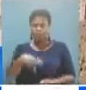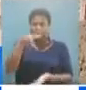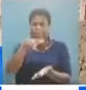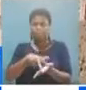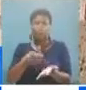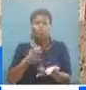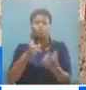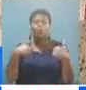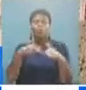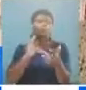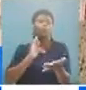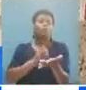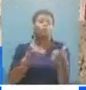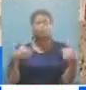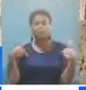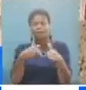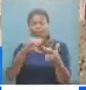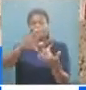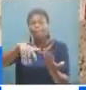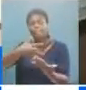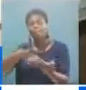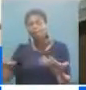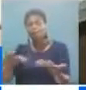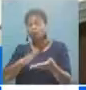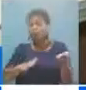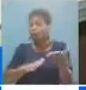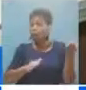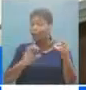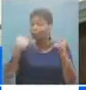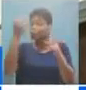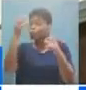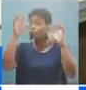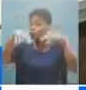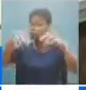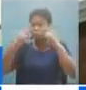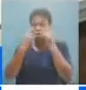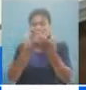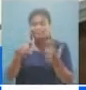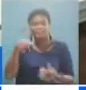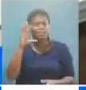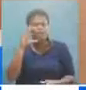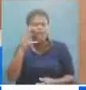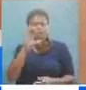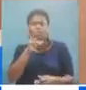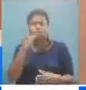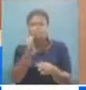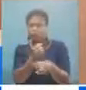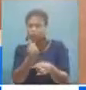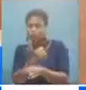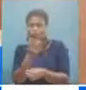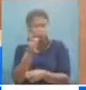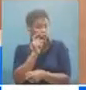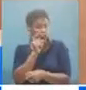Aprovado na última reunião camarária, o plano de emergência para a época das chuvas foi apresentado esta tarde pela Direção de Serviço